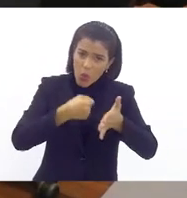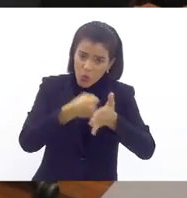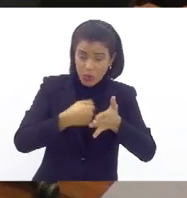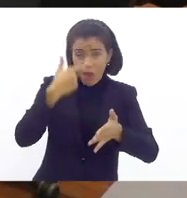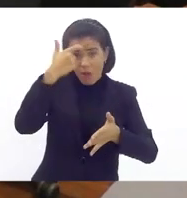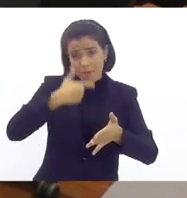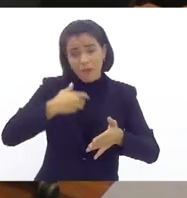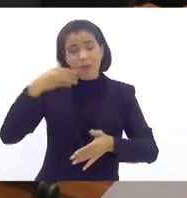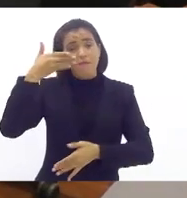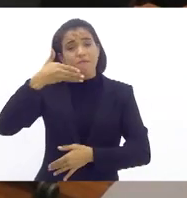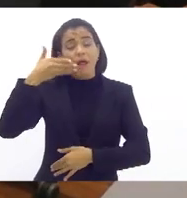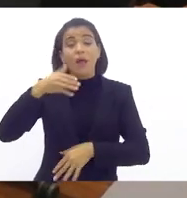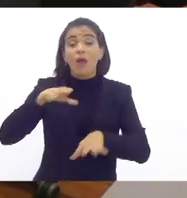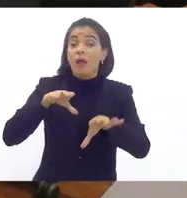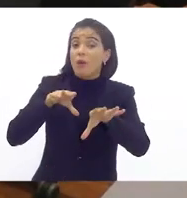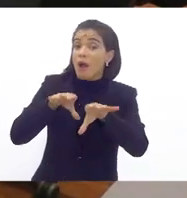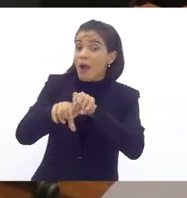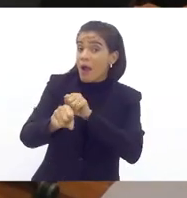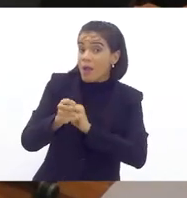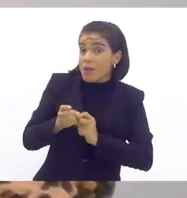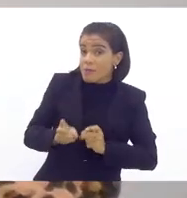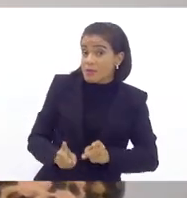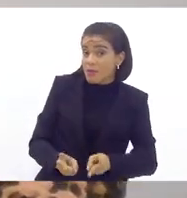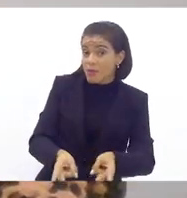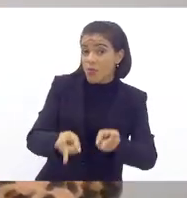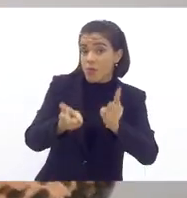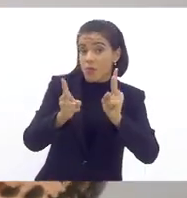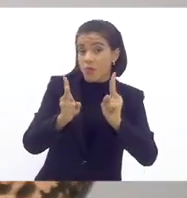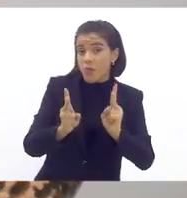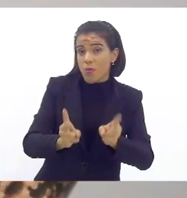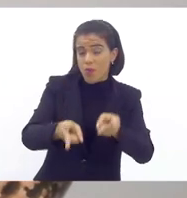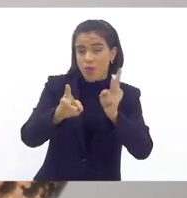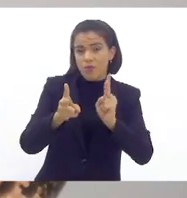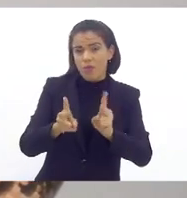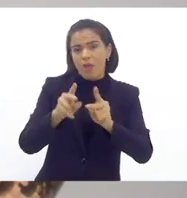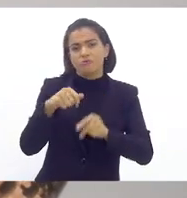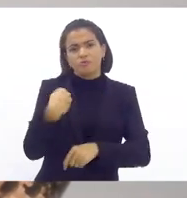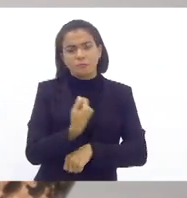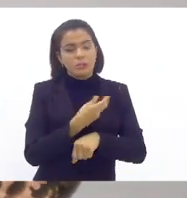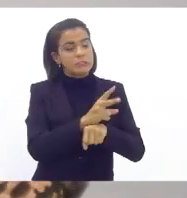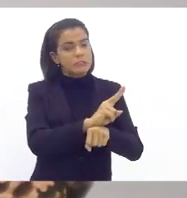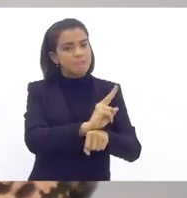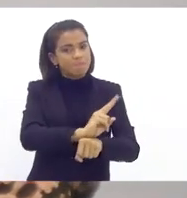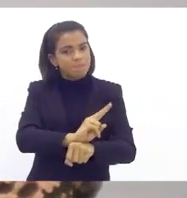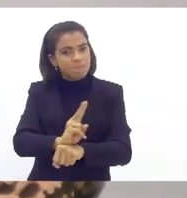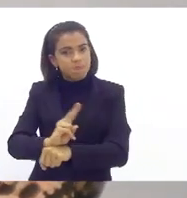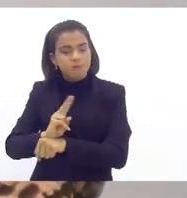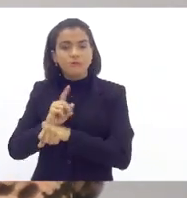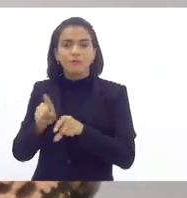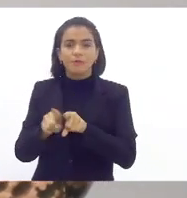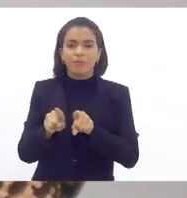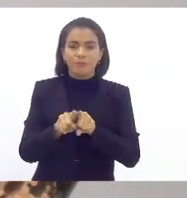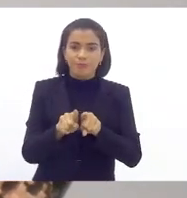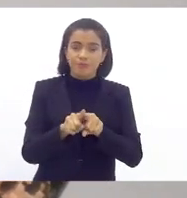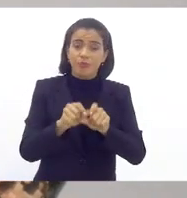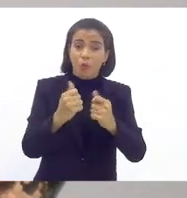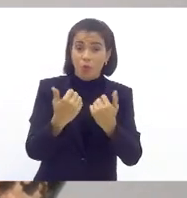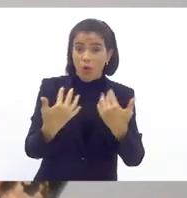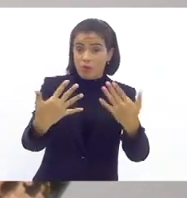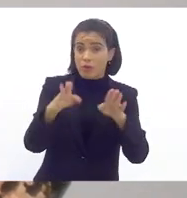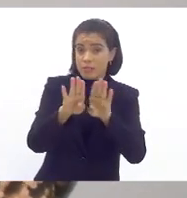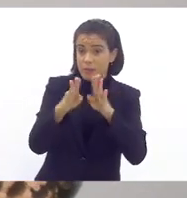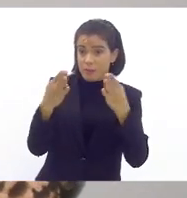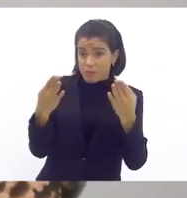fala, é uma capacitação continuada. a gente tem que monitorar isso. E também uma audiência